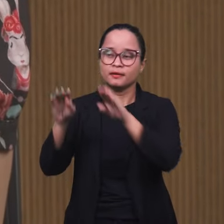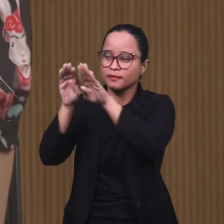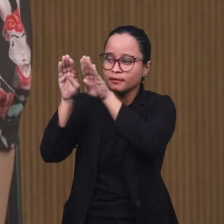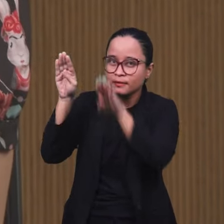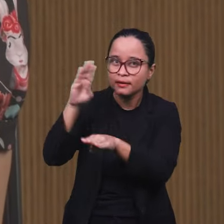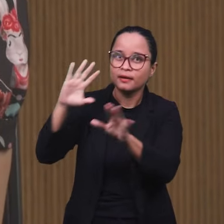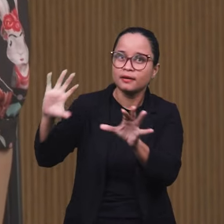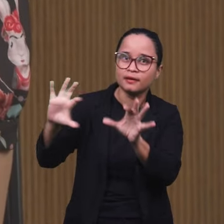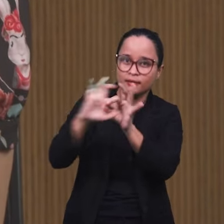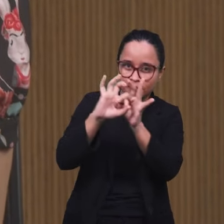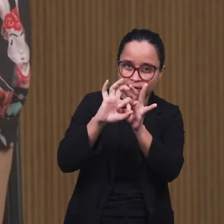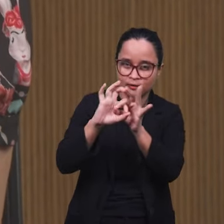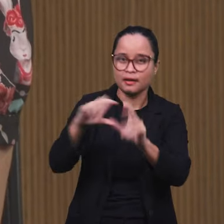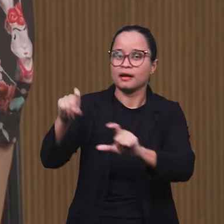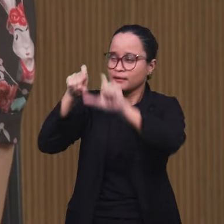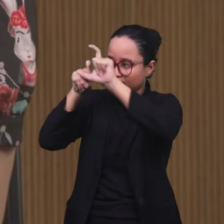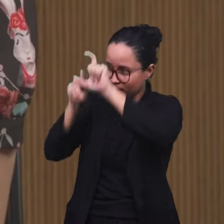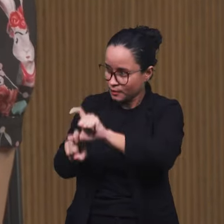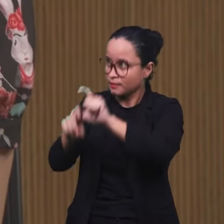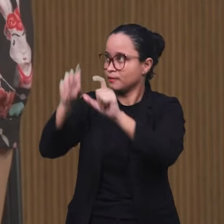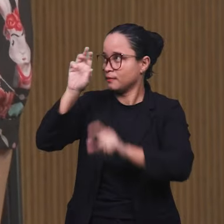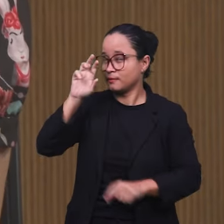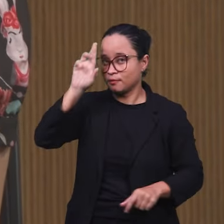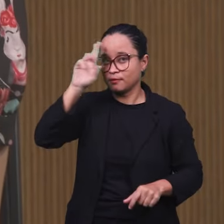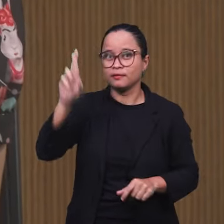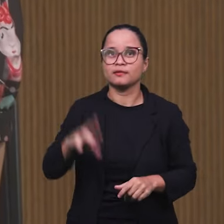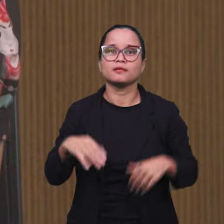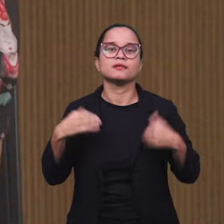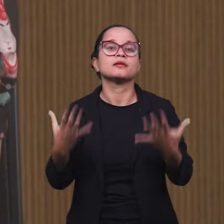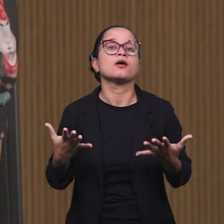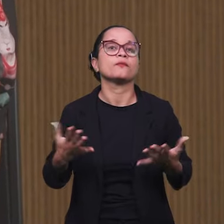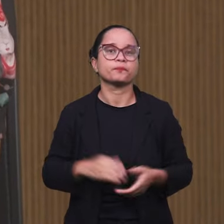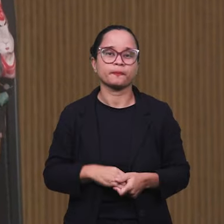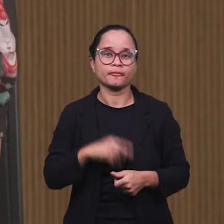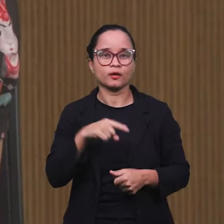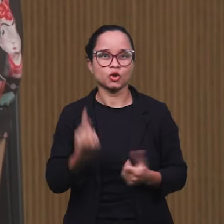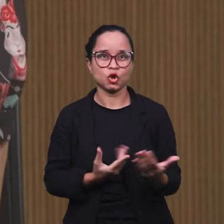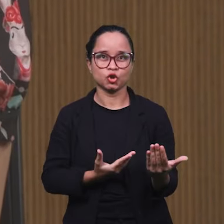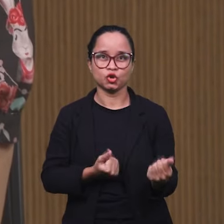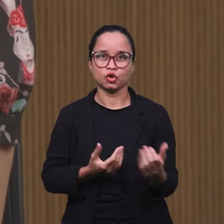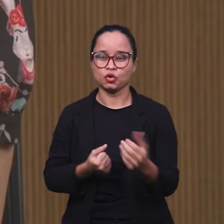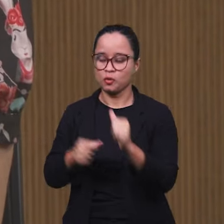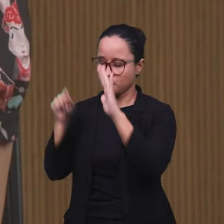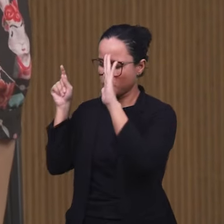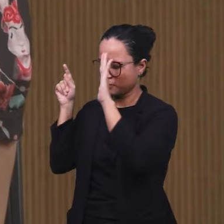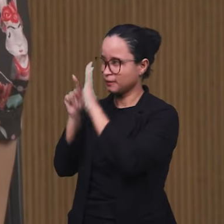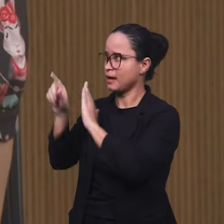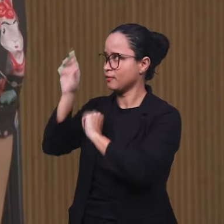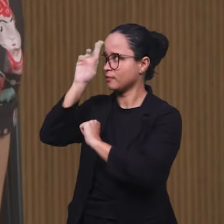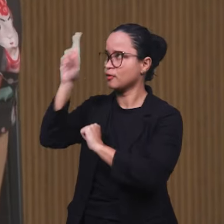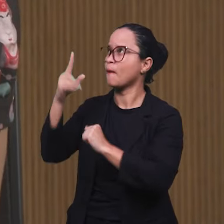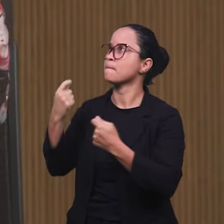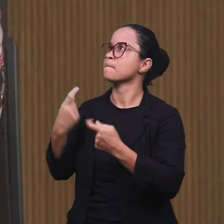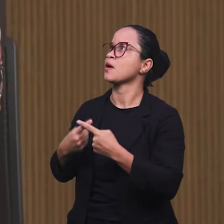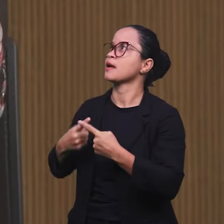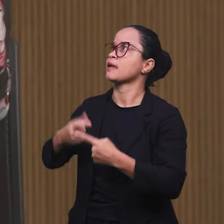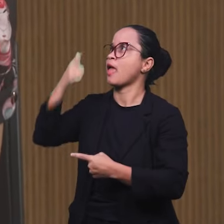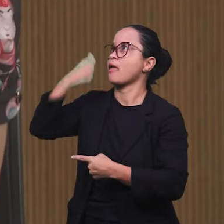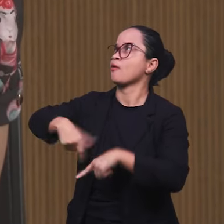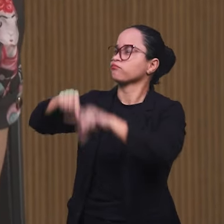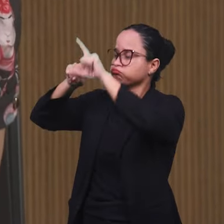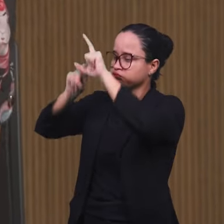porque submissão, né, pastor Antônio Carlos, está muito associado à dependência também, né? E que adianta nós, por exemplo, os jovens, vou consultar